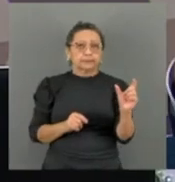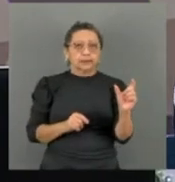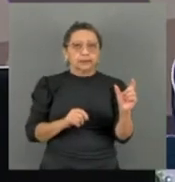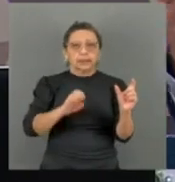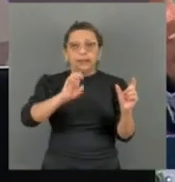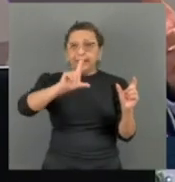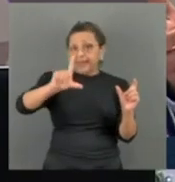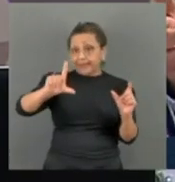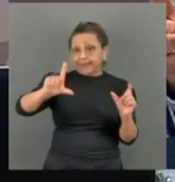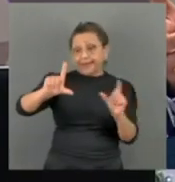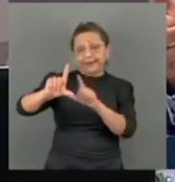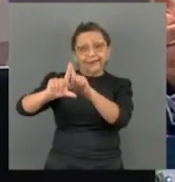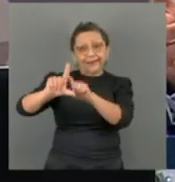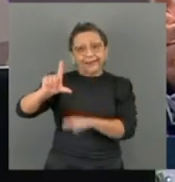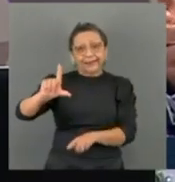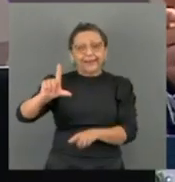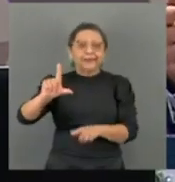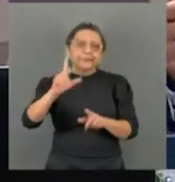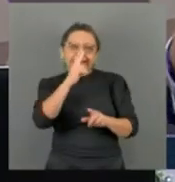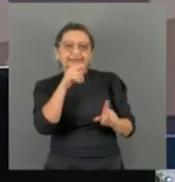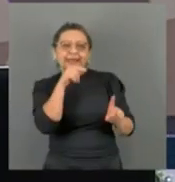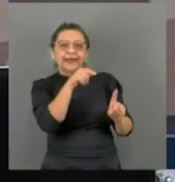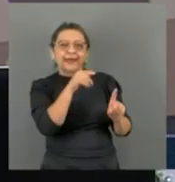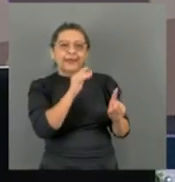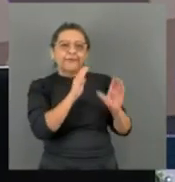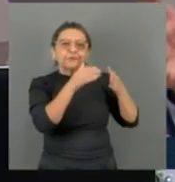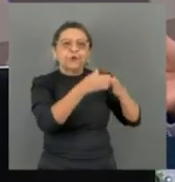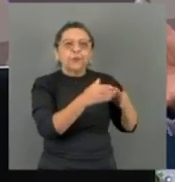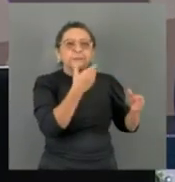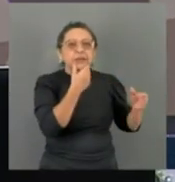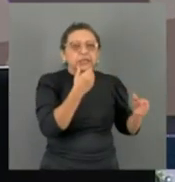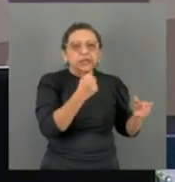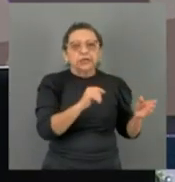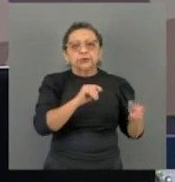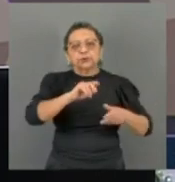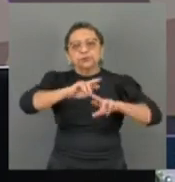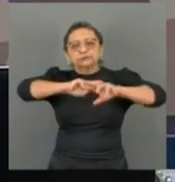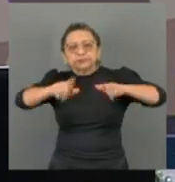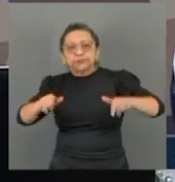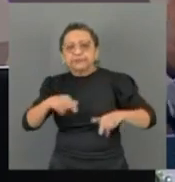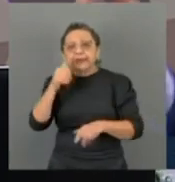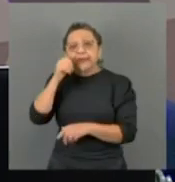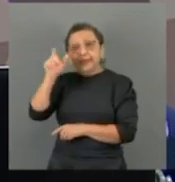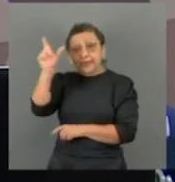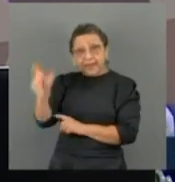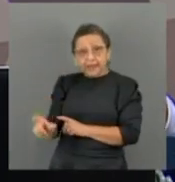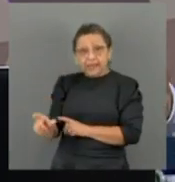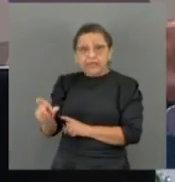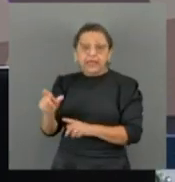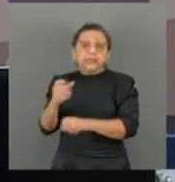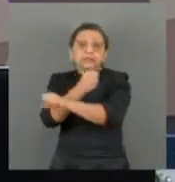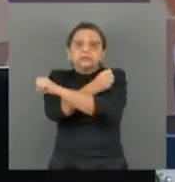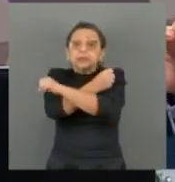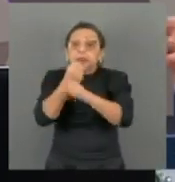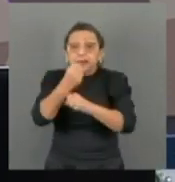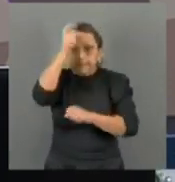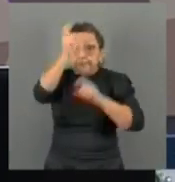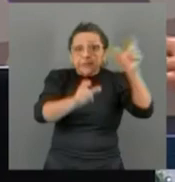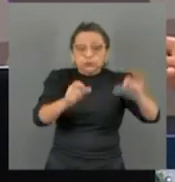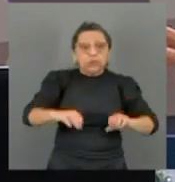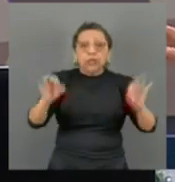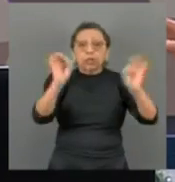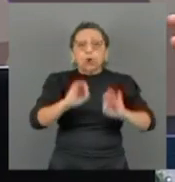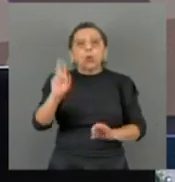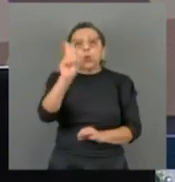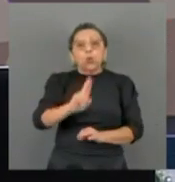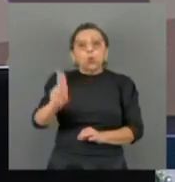ele a referir ao masculino transgênero, outras dizem ela. Eles censuraram as pessoas que não usavam